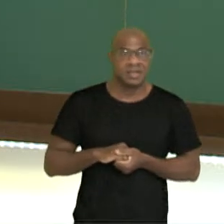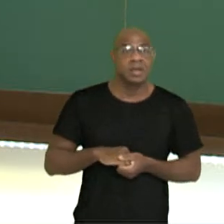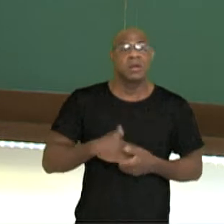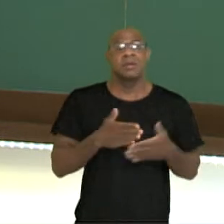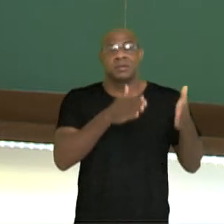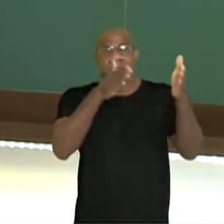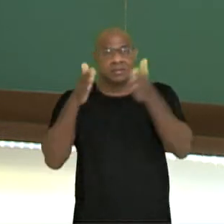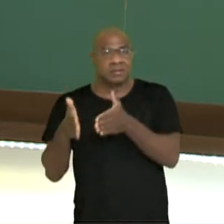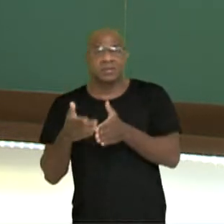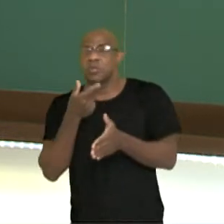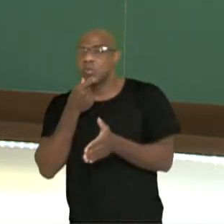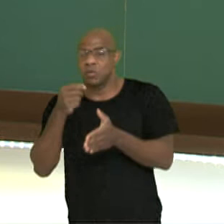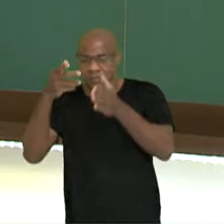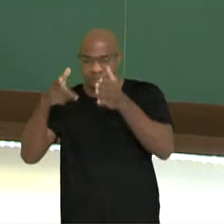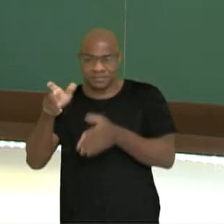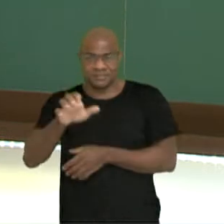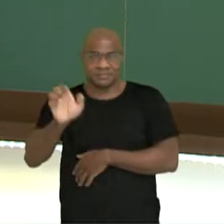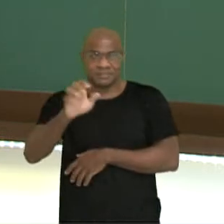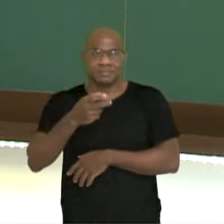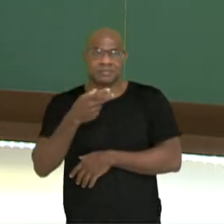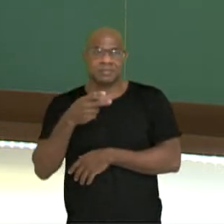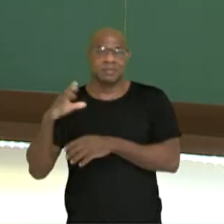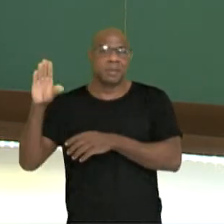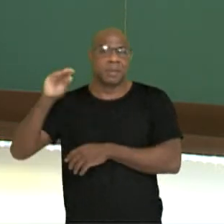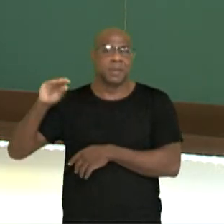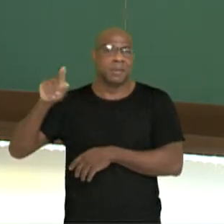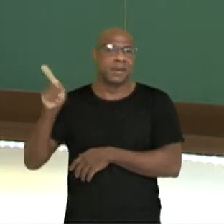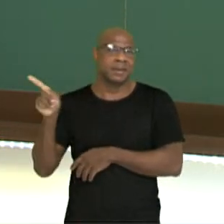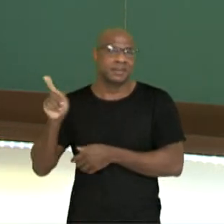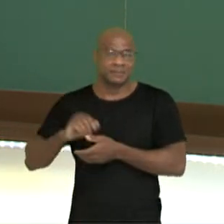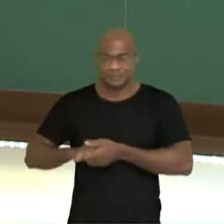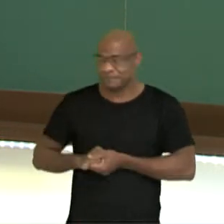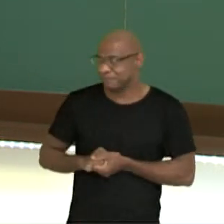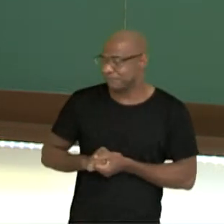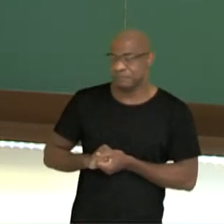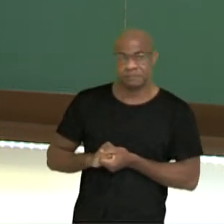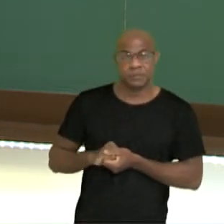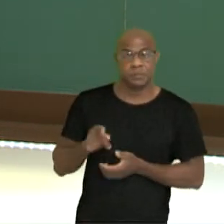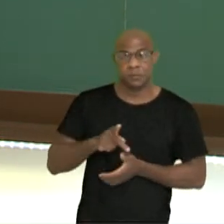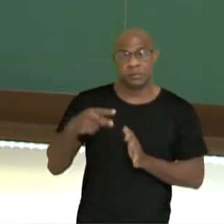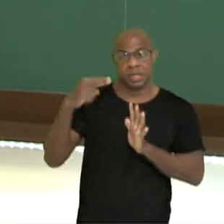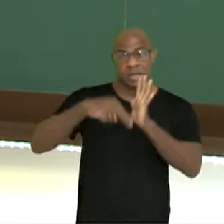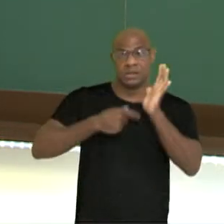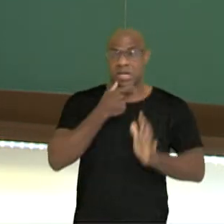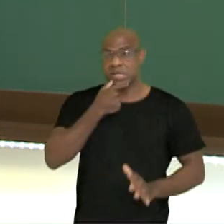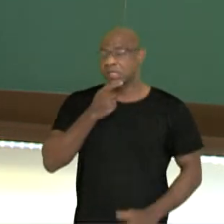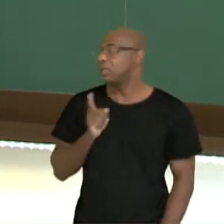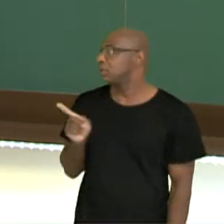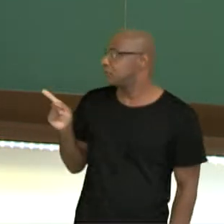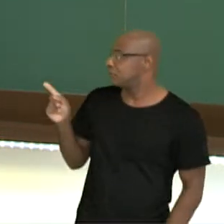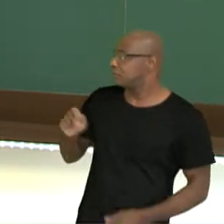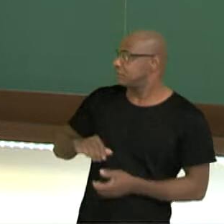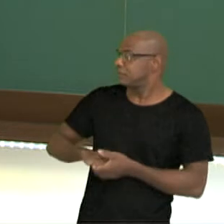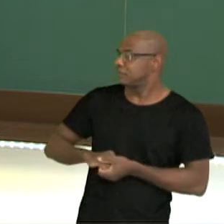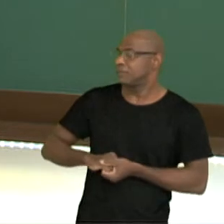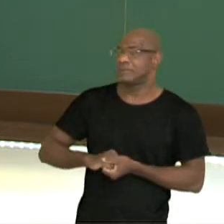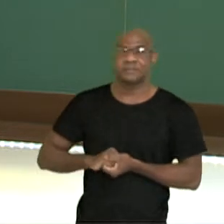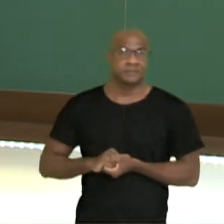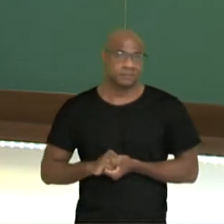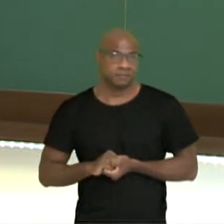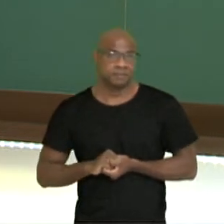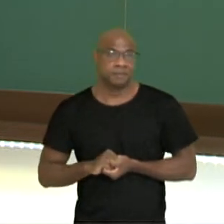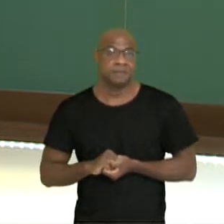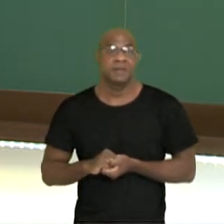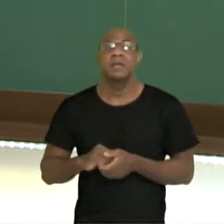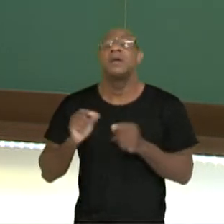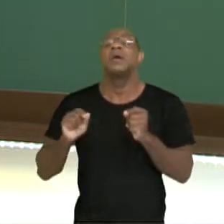com esse rapaz aqui. I work all day and I can heat my food up very fast with this invention. Né? Então, de